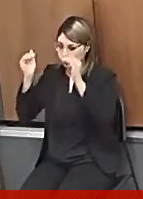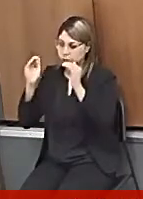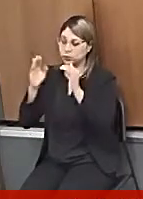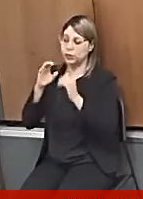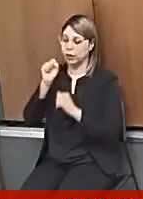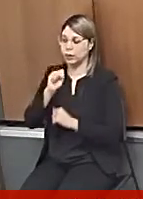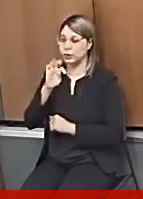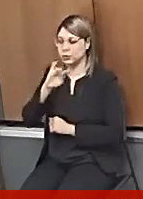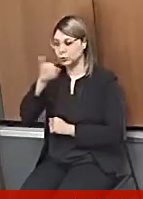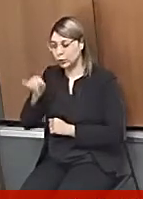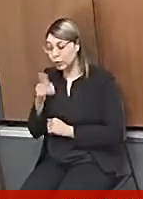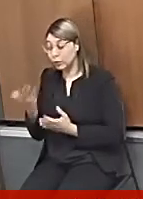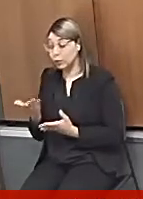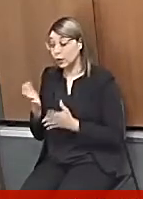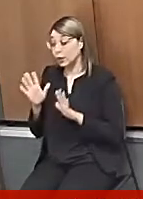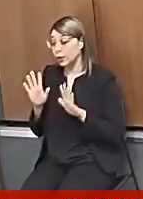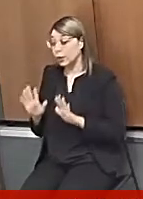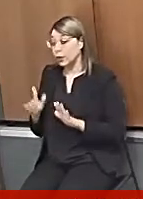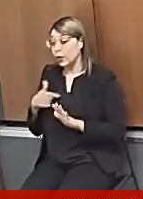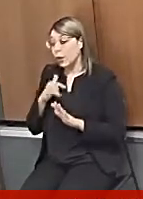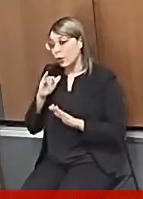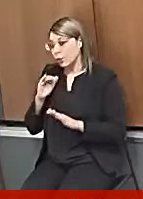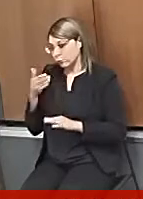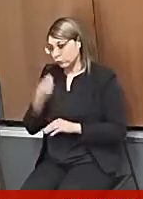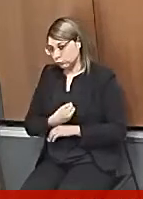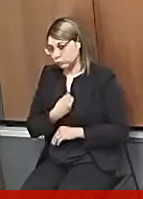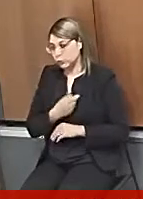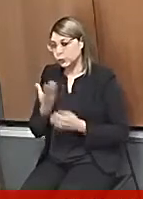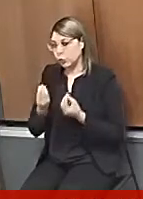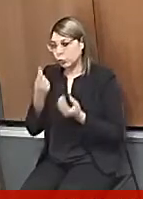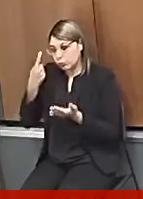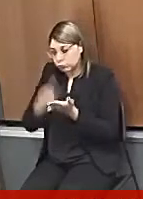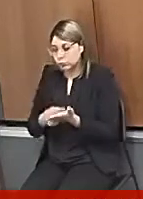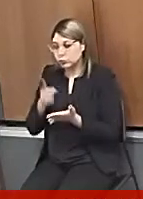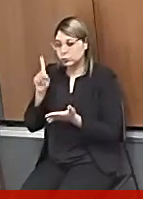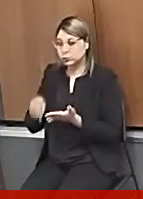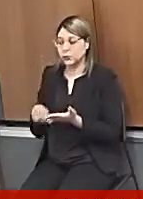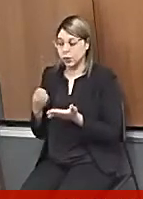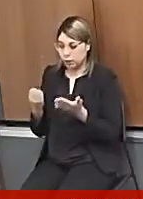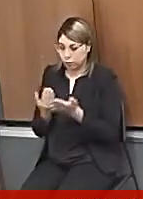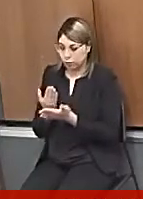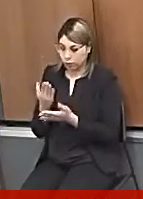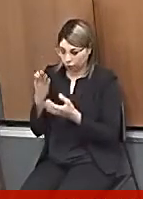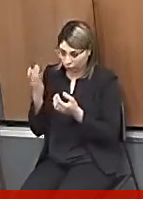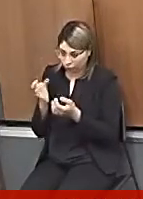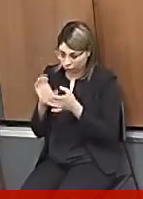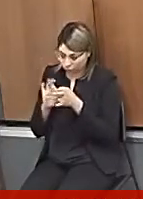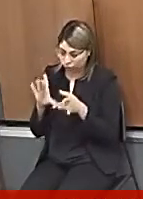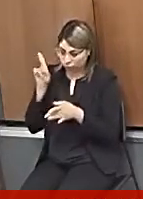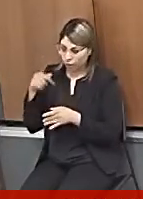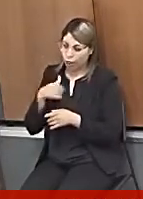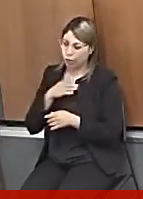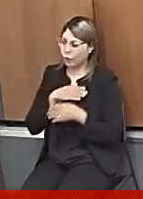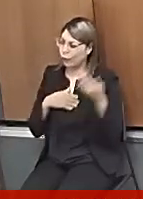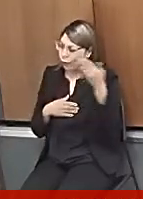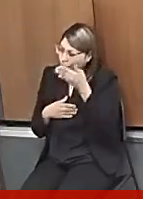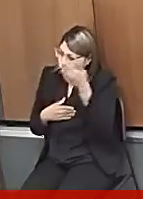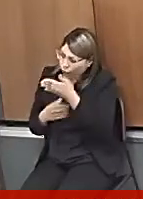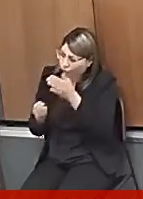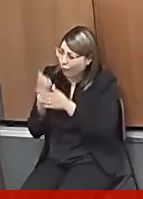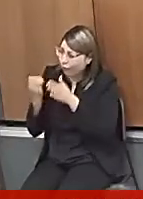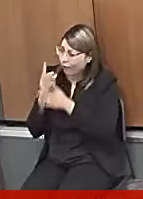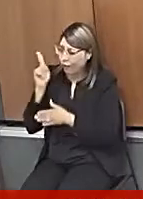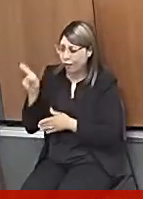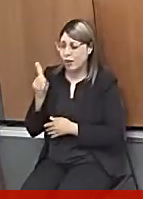stj e eu tive a oportunidade de participar do acordo que foi homologado lá nós porque fui a brasília números mesmo ano